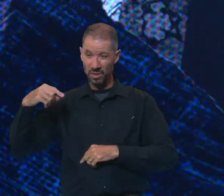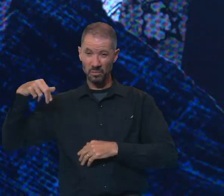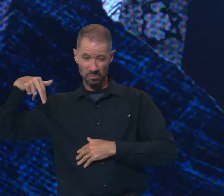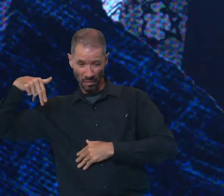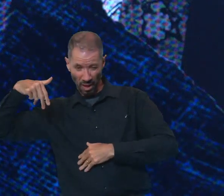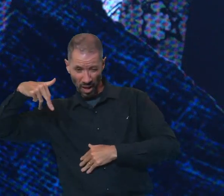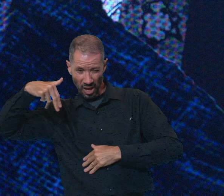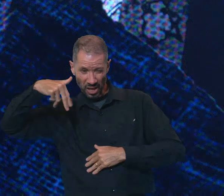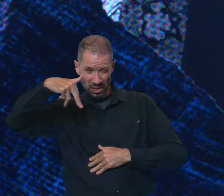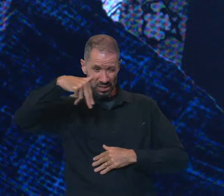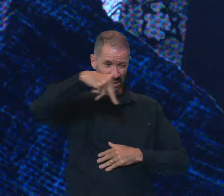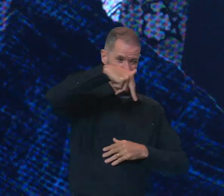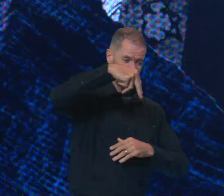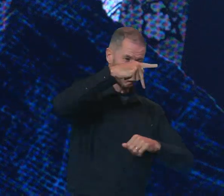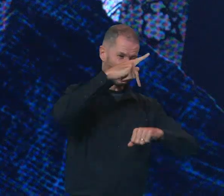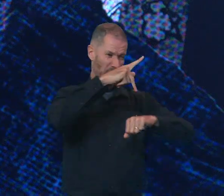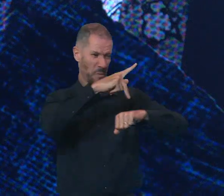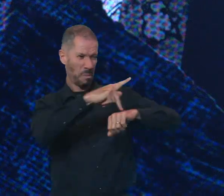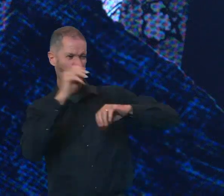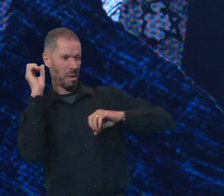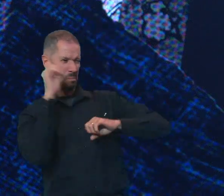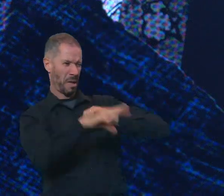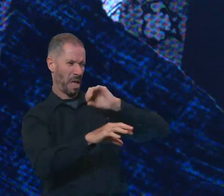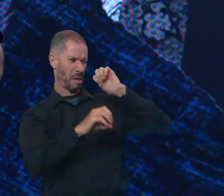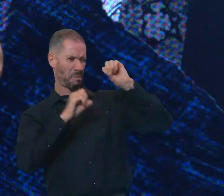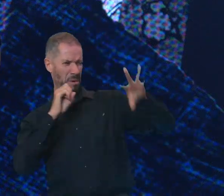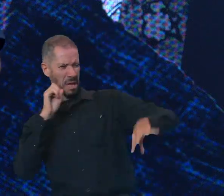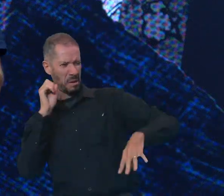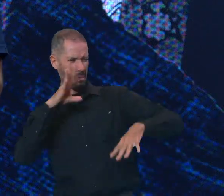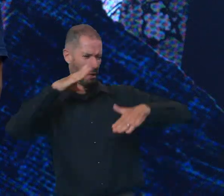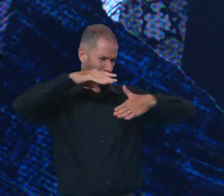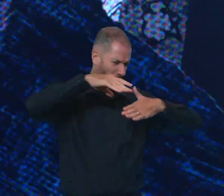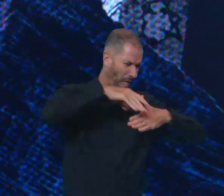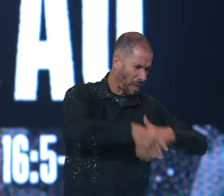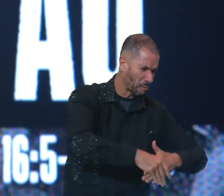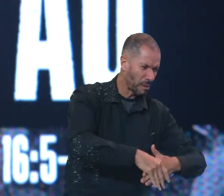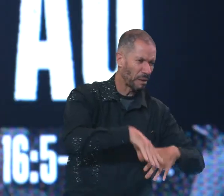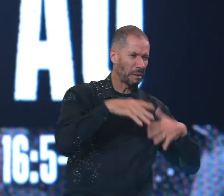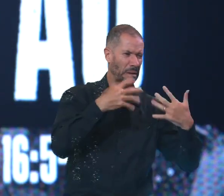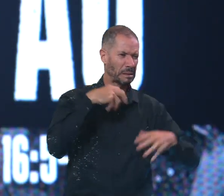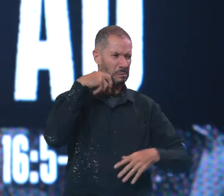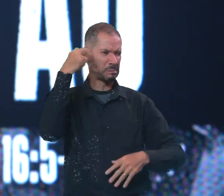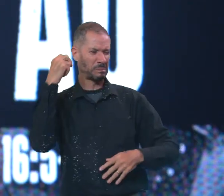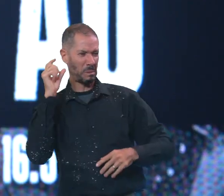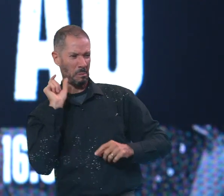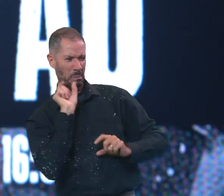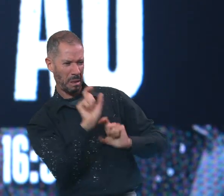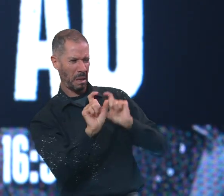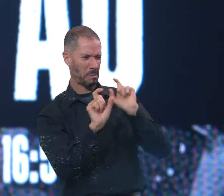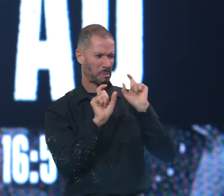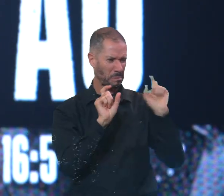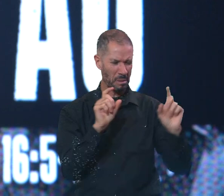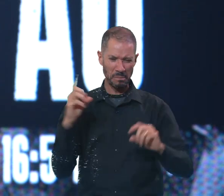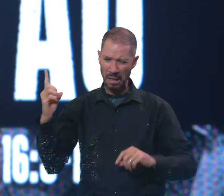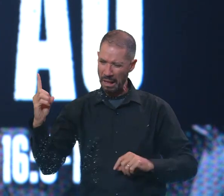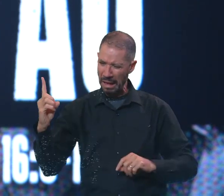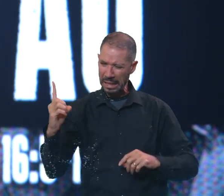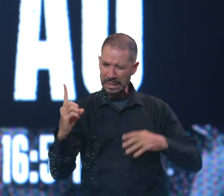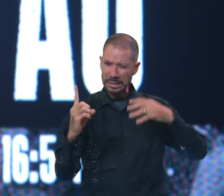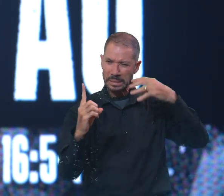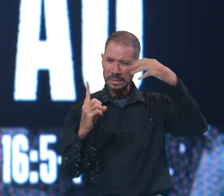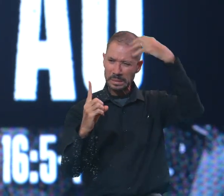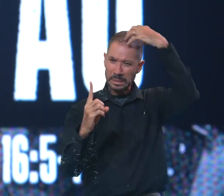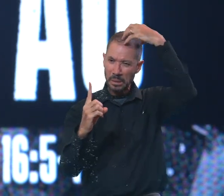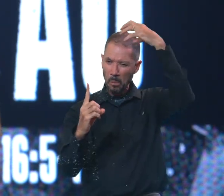caminhada e tinha sido apedrejado, humilhado, falado mal e por aí vai, ele estava exausto. E quando li essa